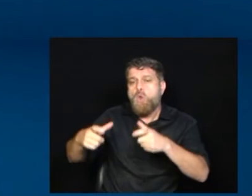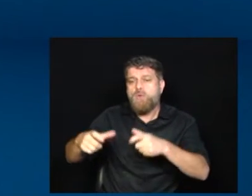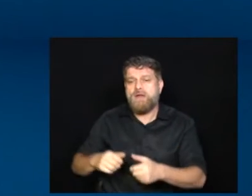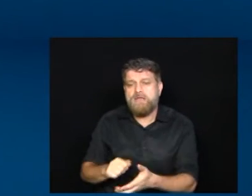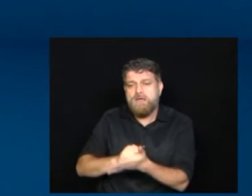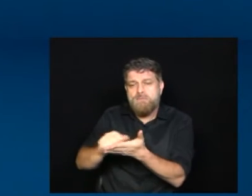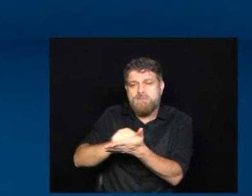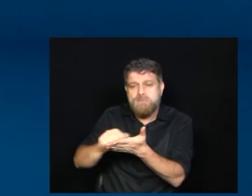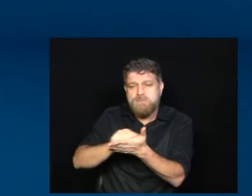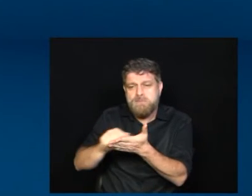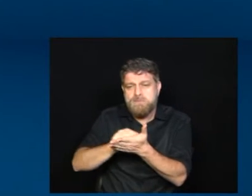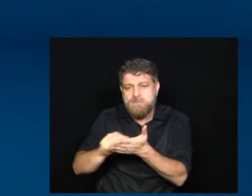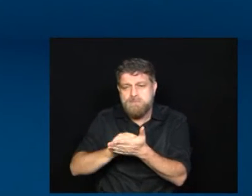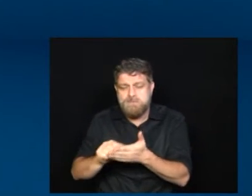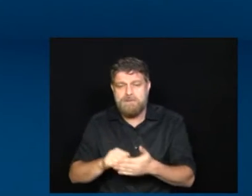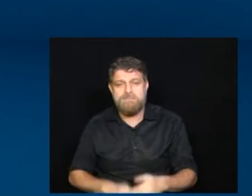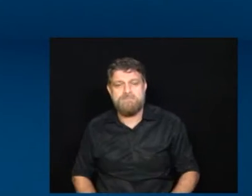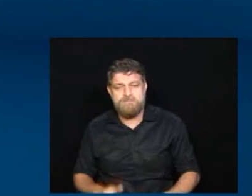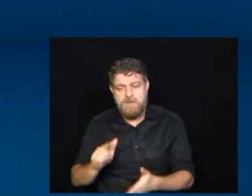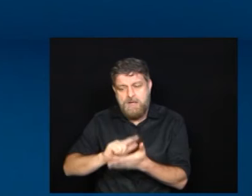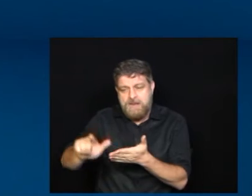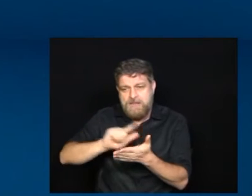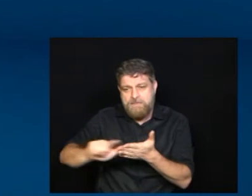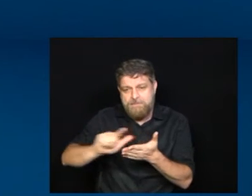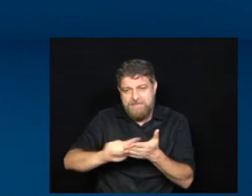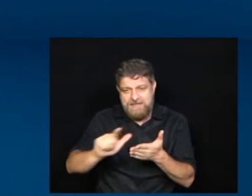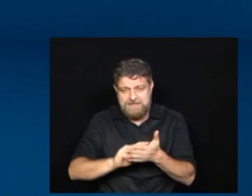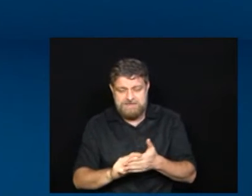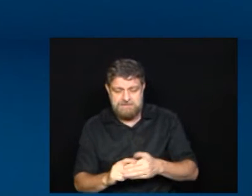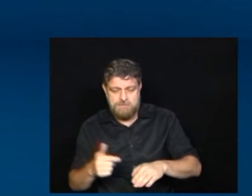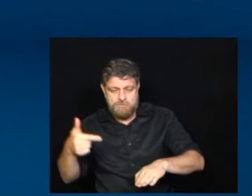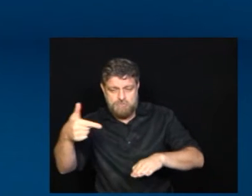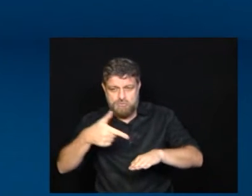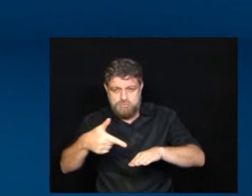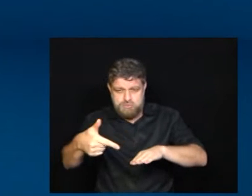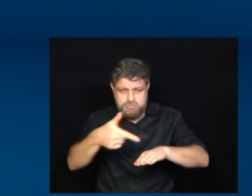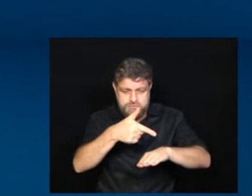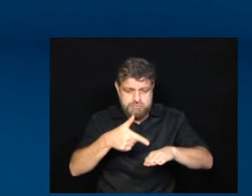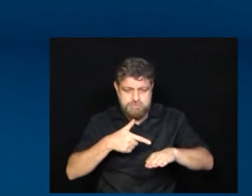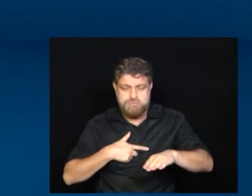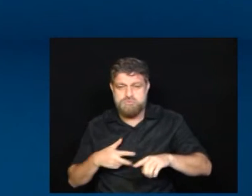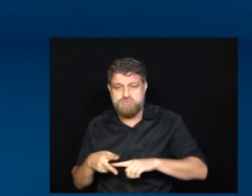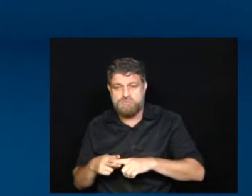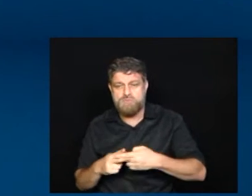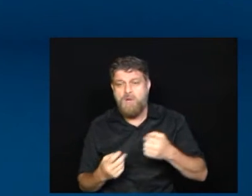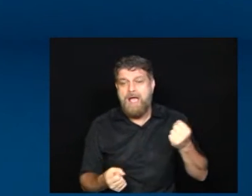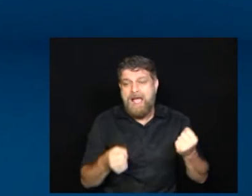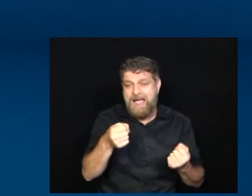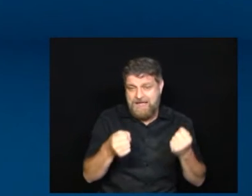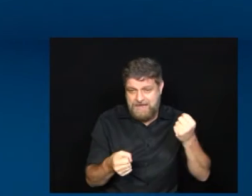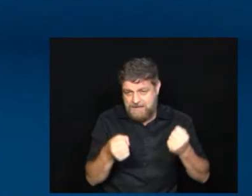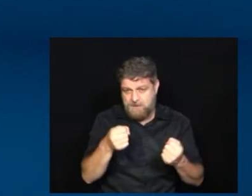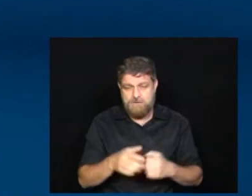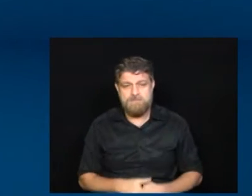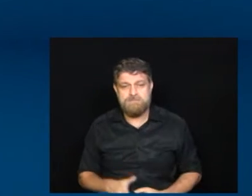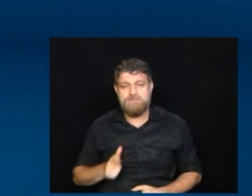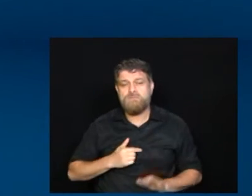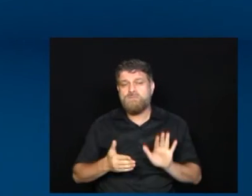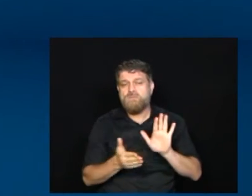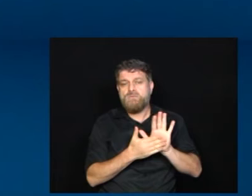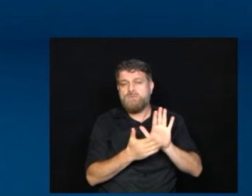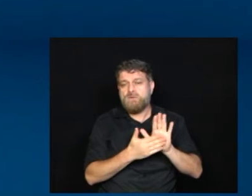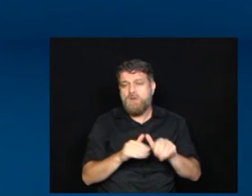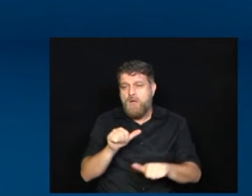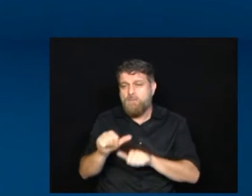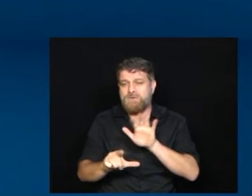lavagem, lubrificação, limpeza, polimento, troca de óleo e serviços afins de veículos automotores. A proposta